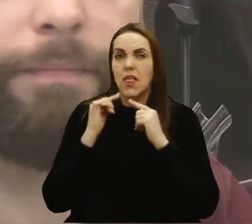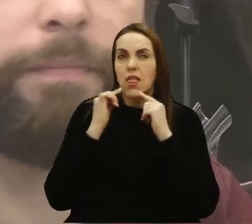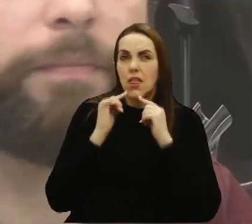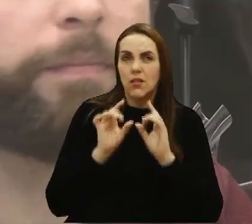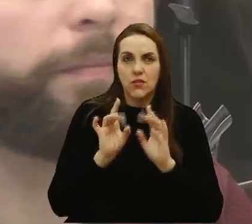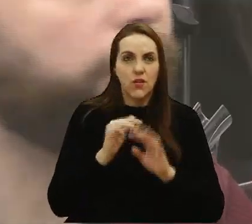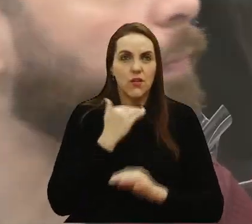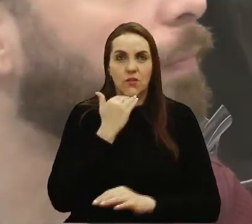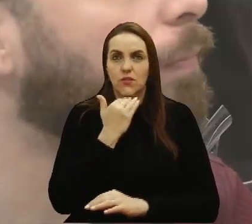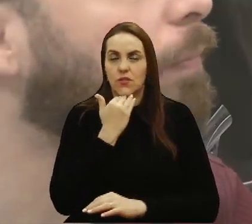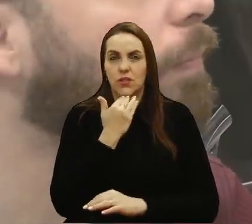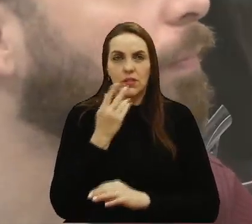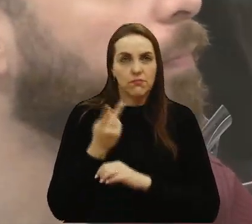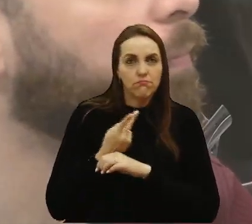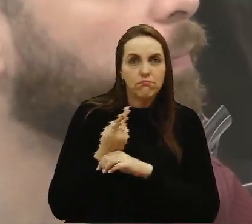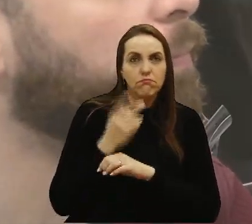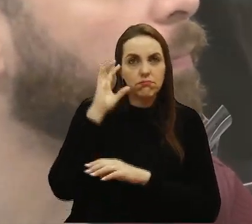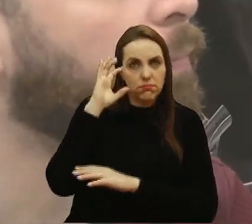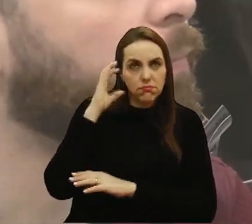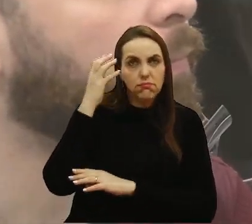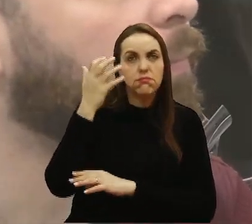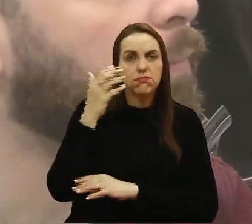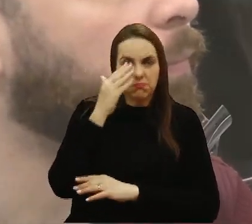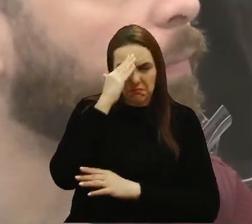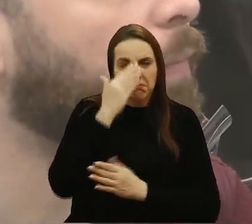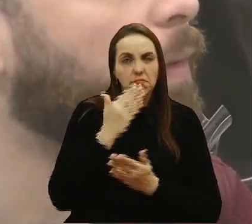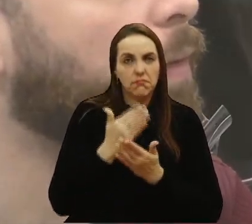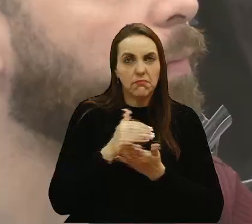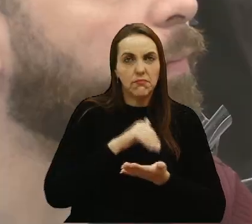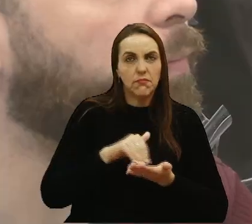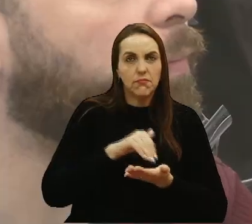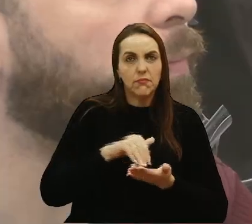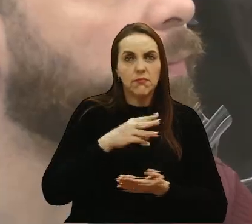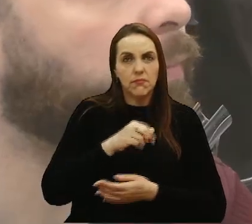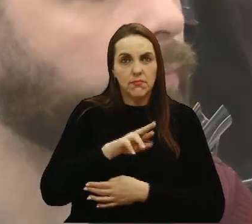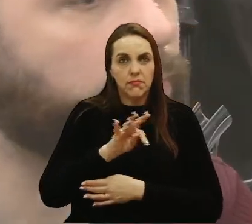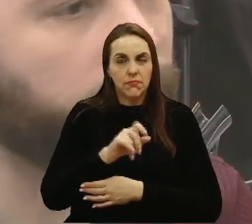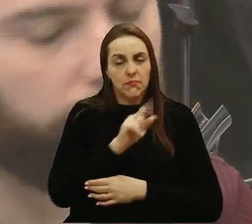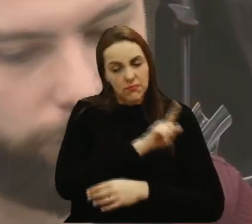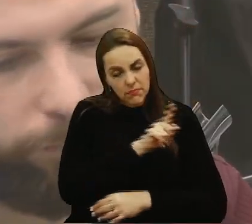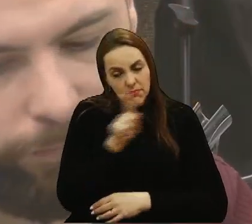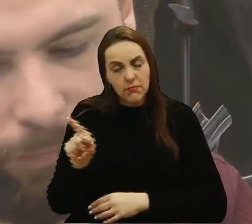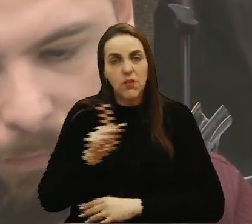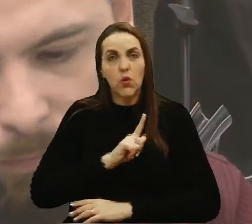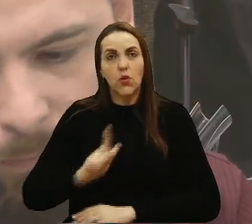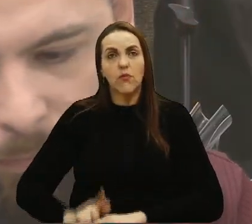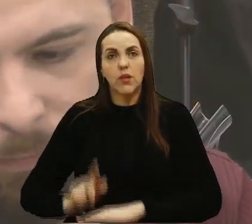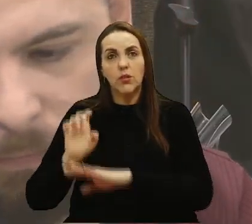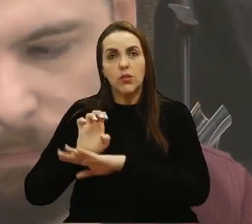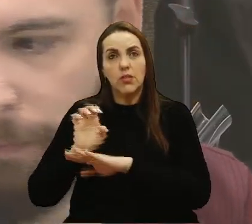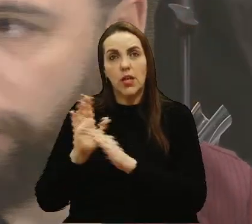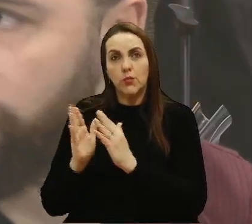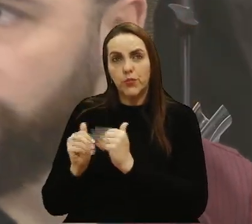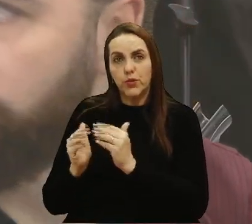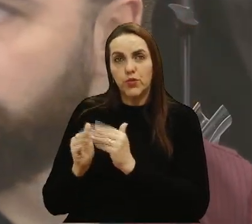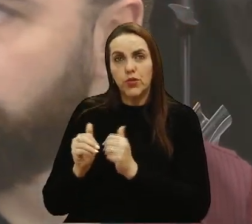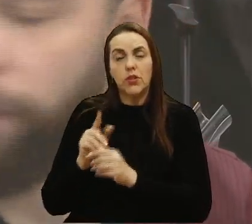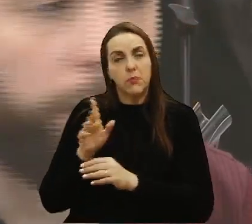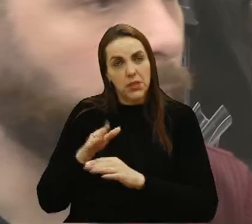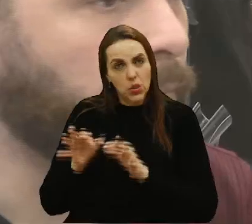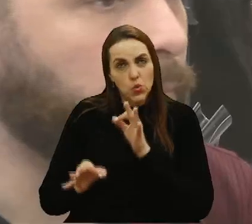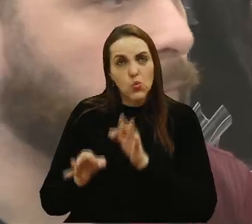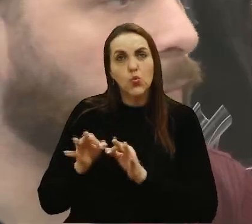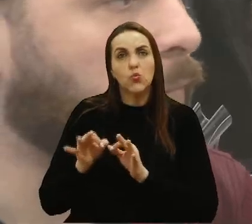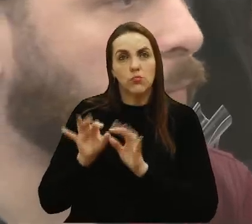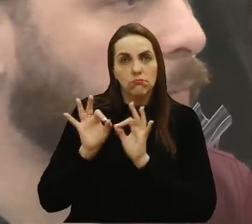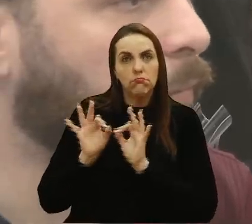atrás de soluções, e acredito que a secretária Marta fez isso ao ir até o governo do Estado para solicitar nada mais justo do que